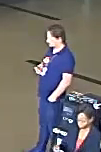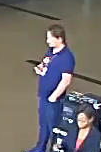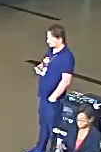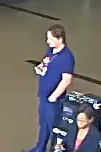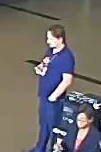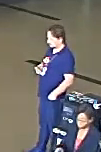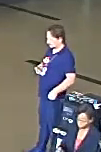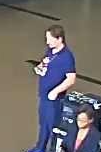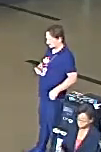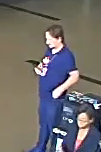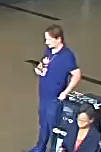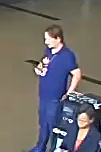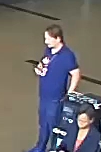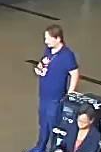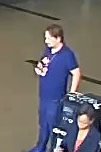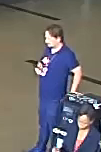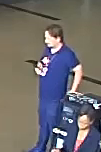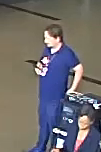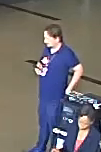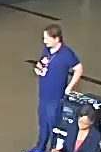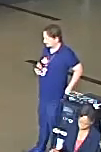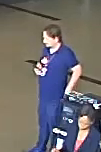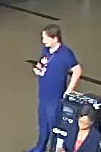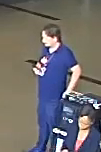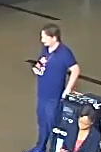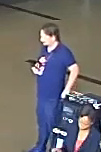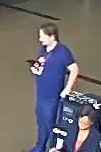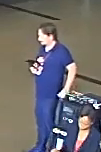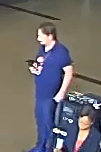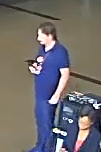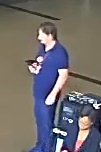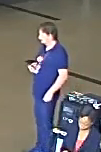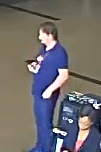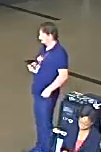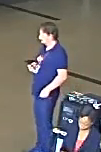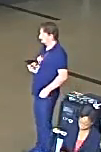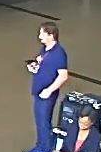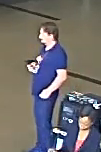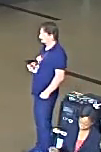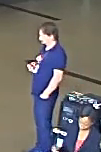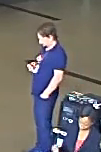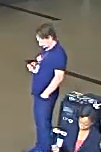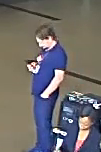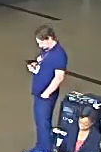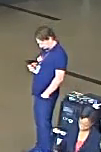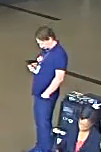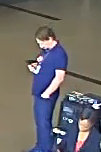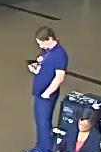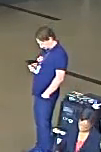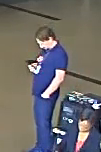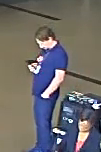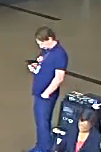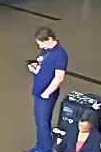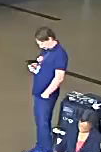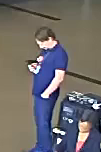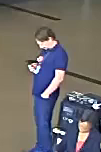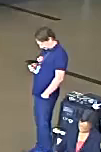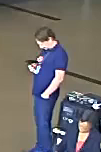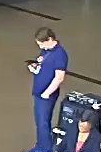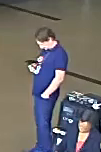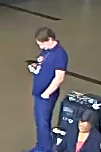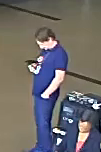são pessoas da sociedade que tem empresas de ônibus que são grandes construtores